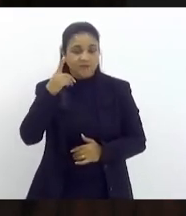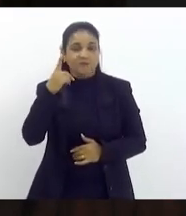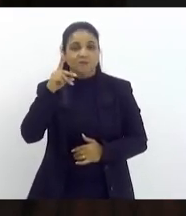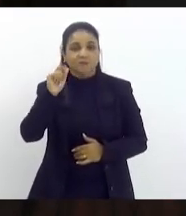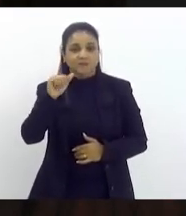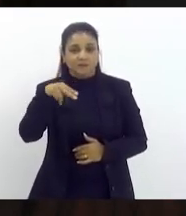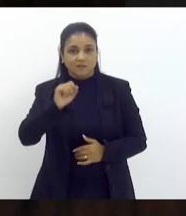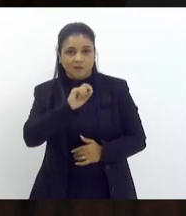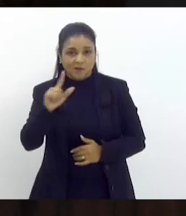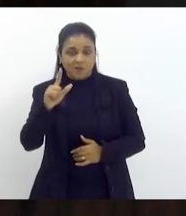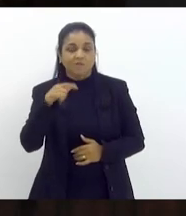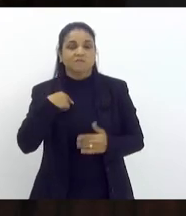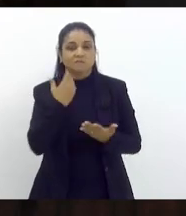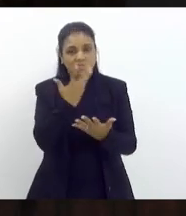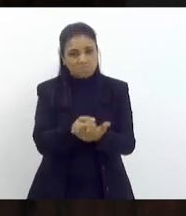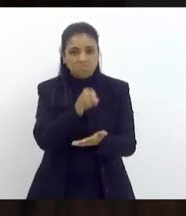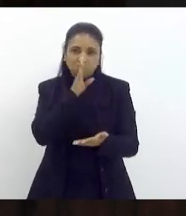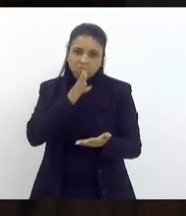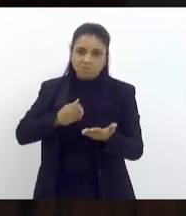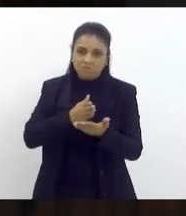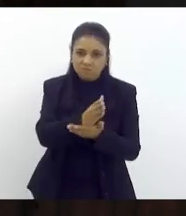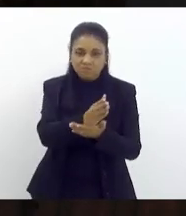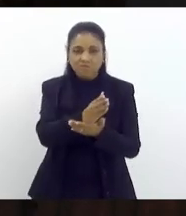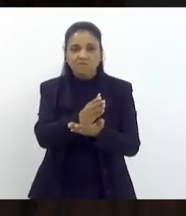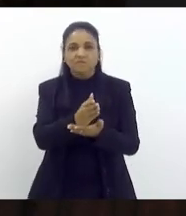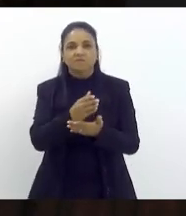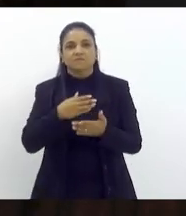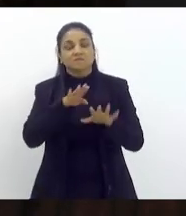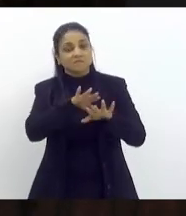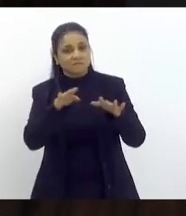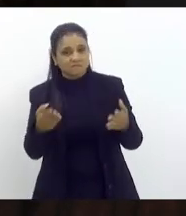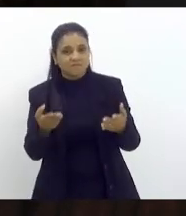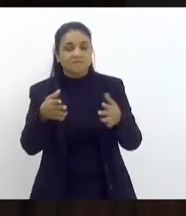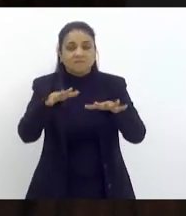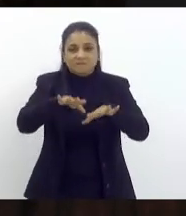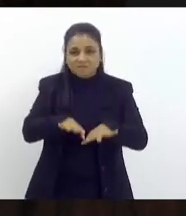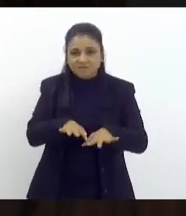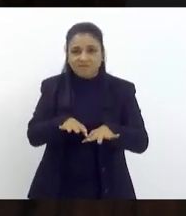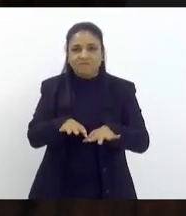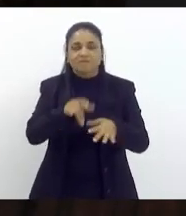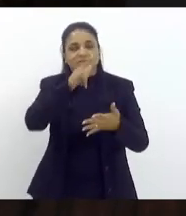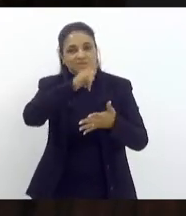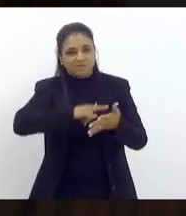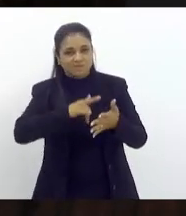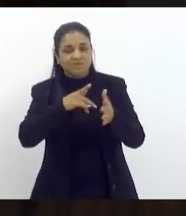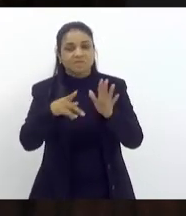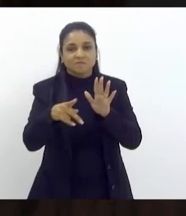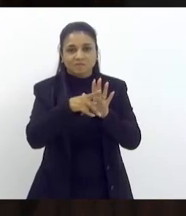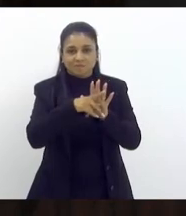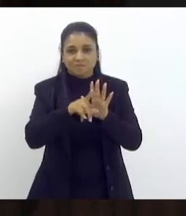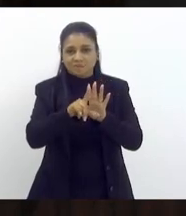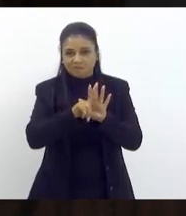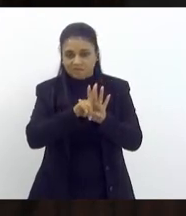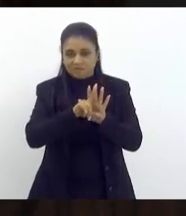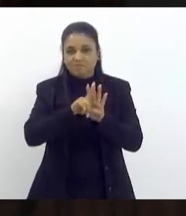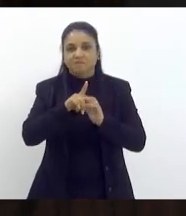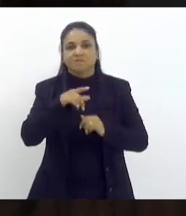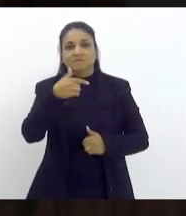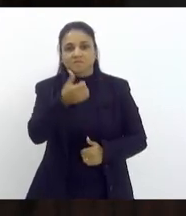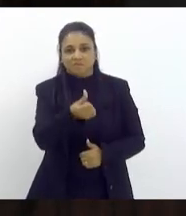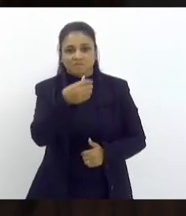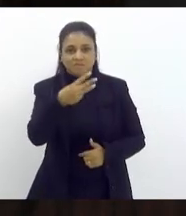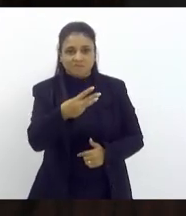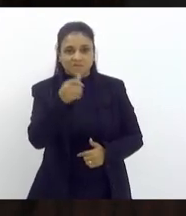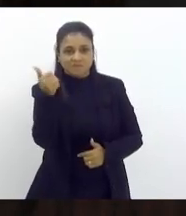liberou seus que a própria mãe como estão aprovado a sobremesa inclusão de requerimento inclusão Nord do dia do pl